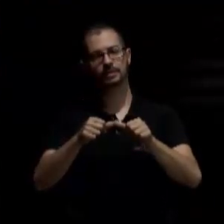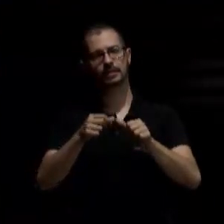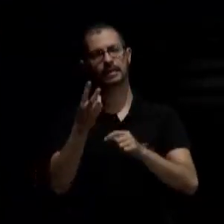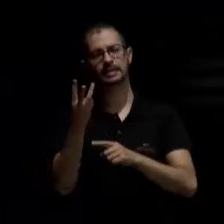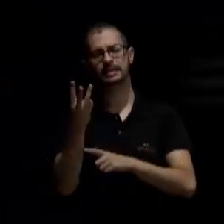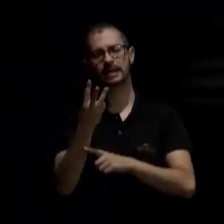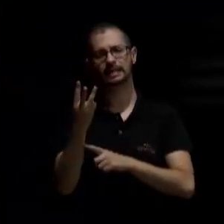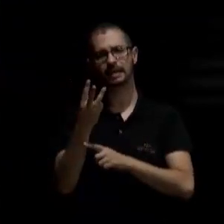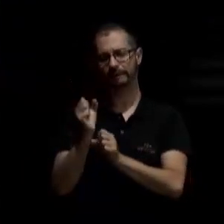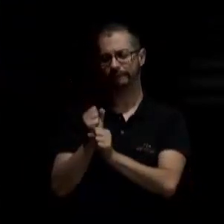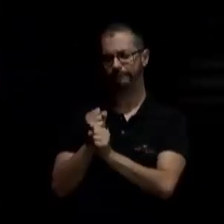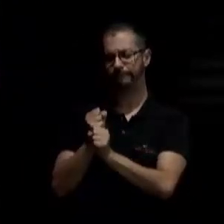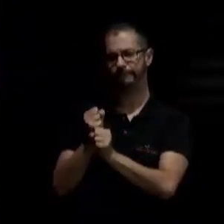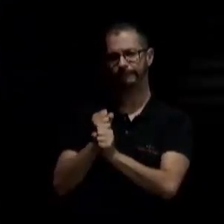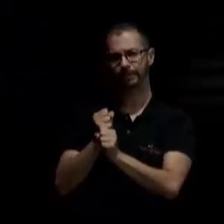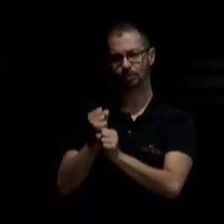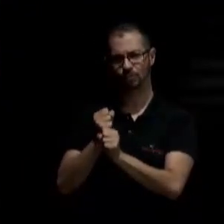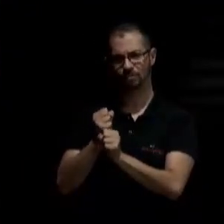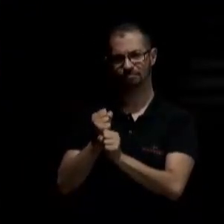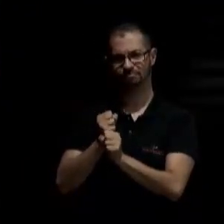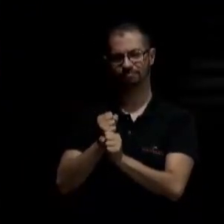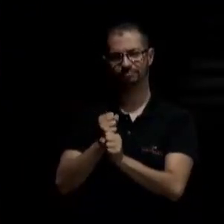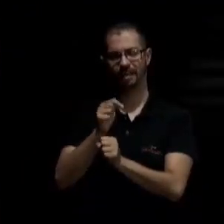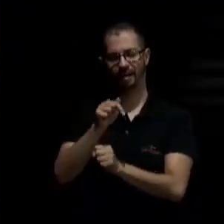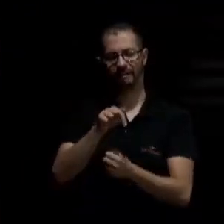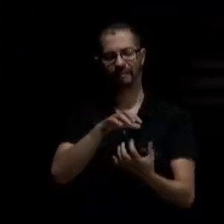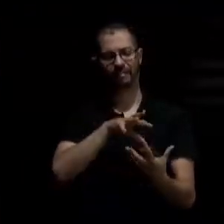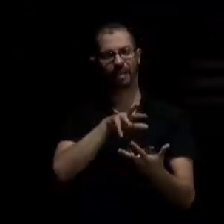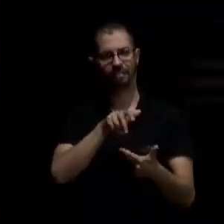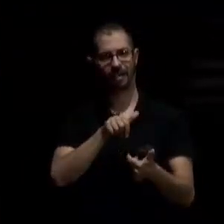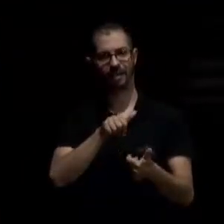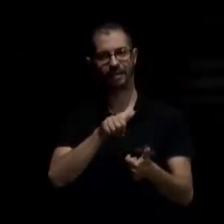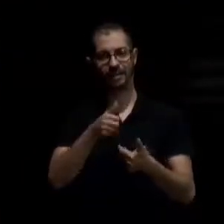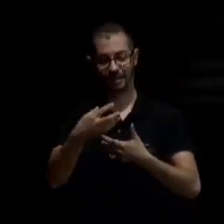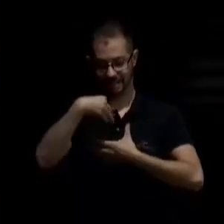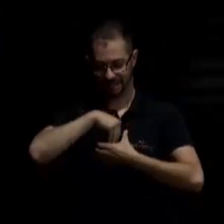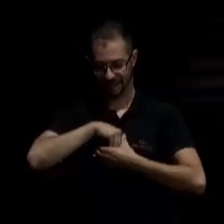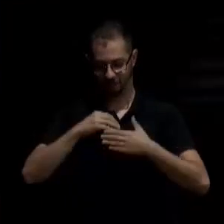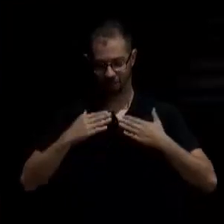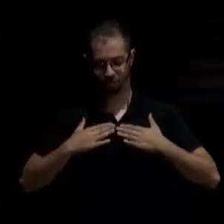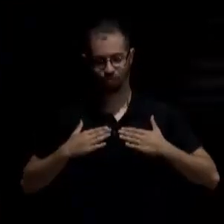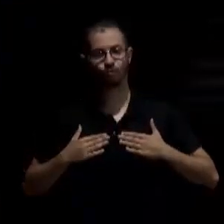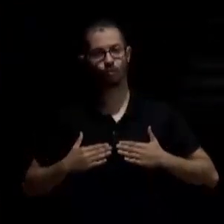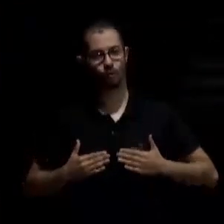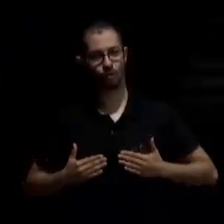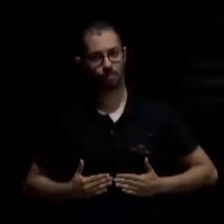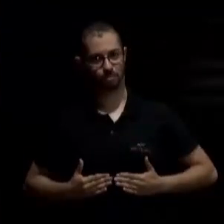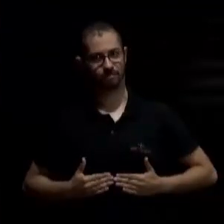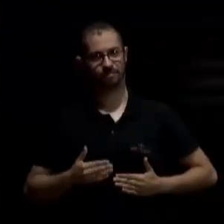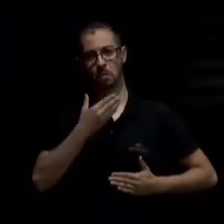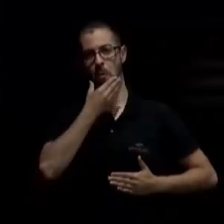33 anos e beiradas, dentro de um corpo humano, totalmente